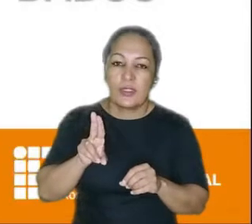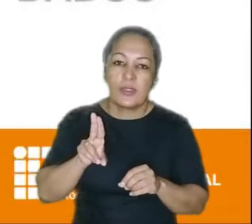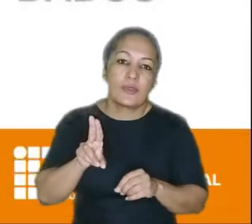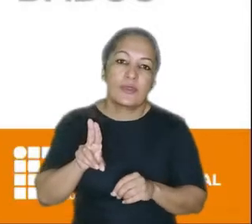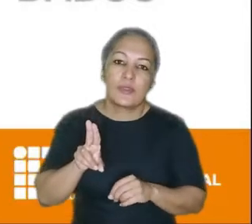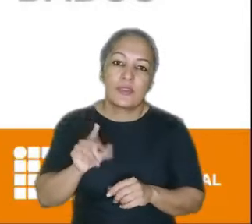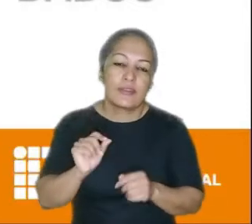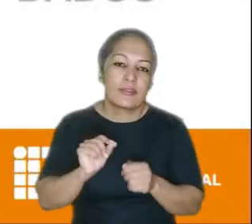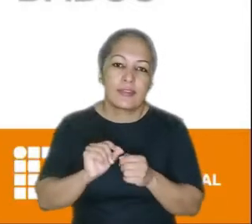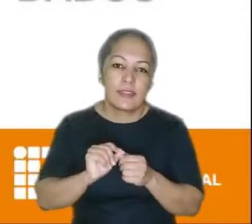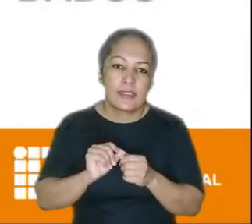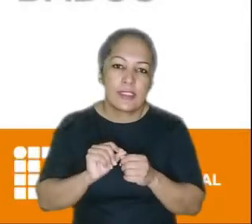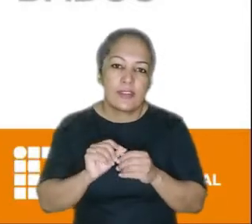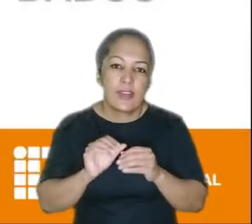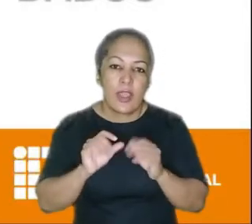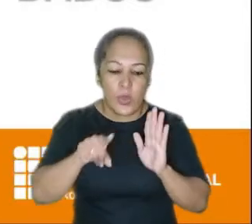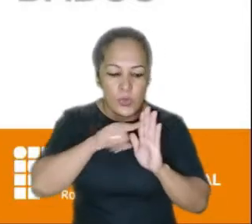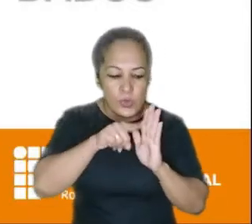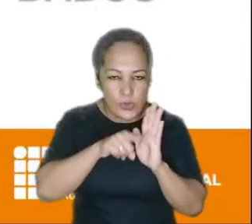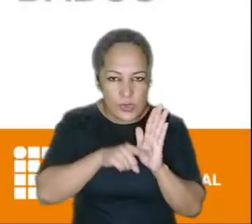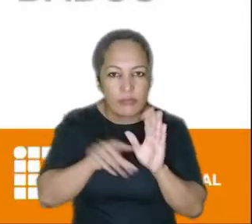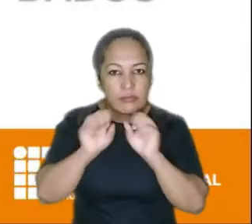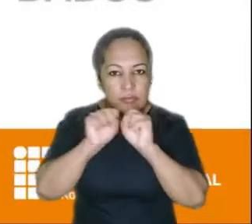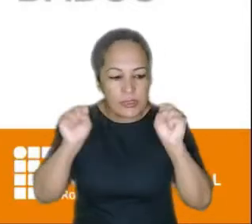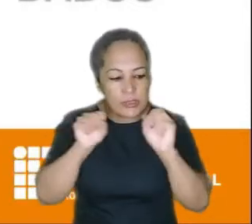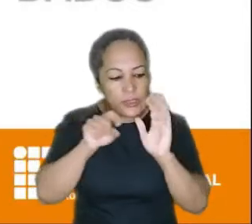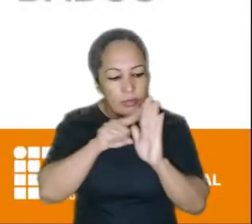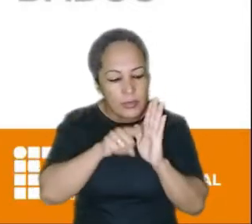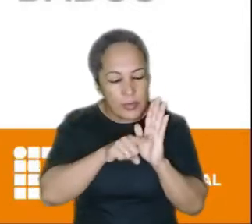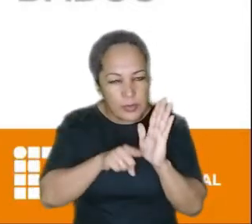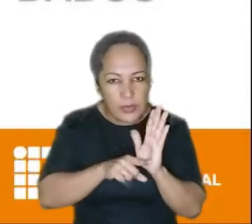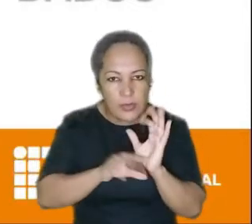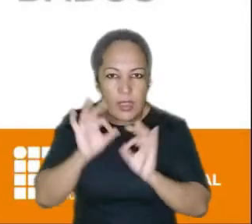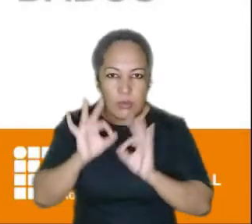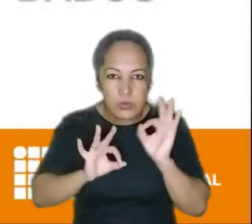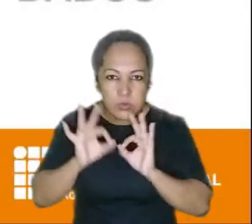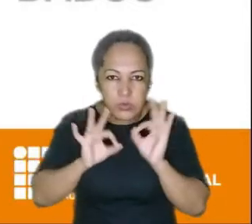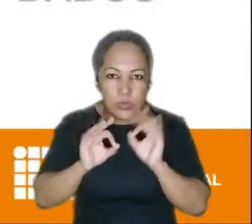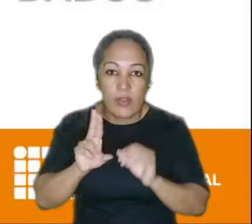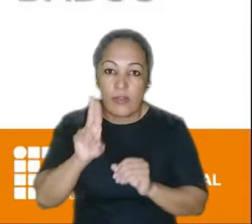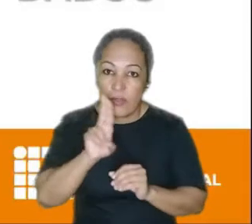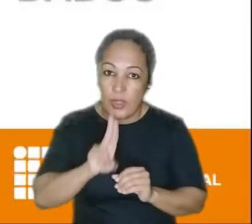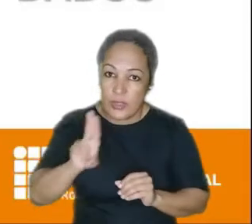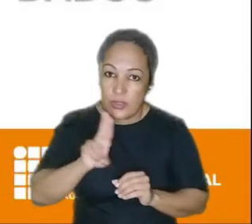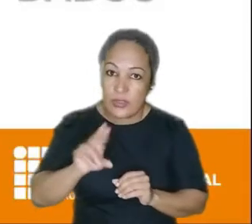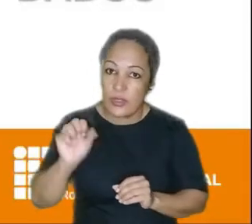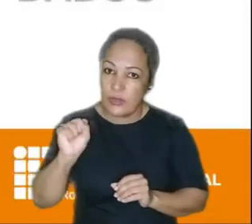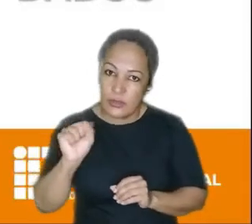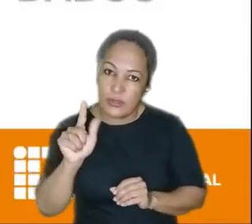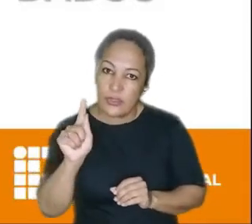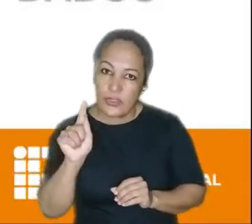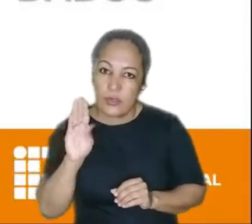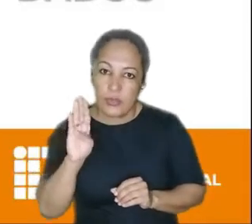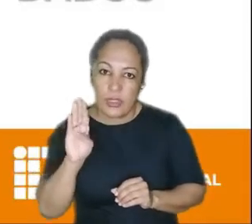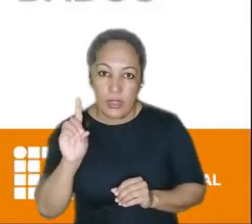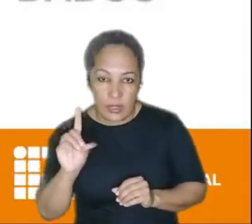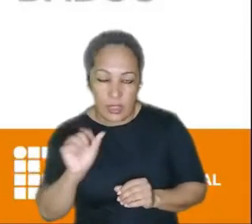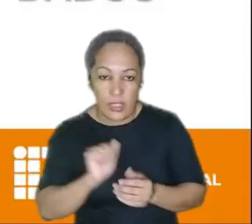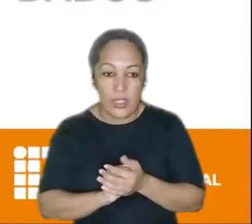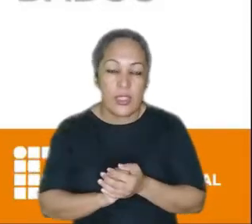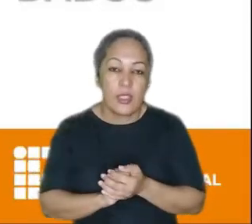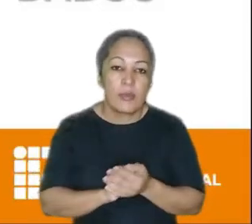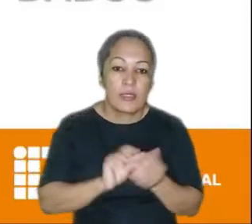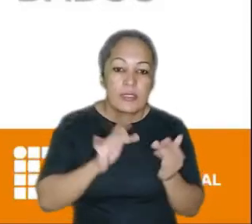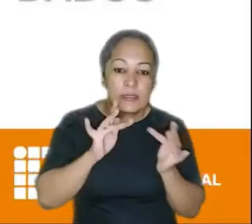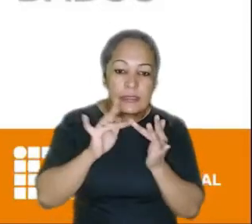o sistema, certo? E ele vai usar o SGBD para que o SGBD se comunique com a camada de aplicação,